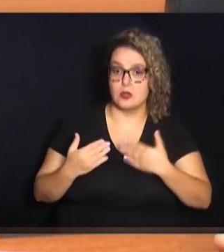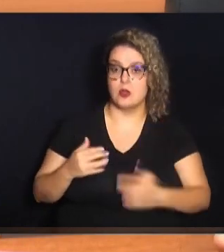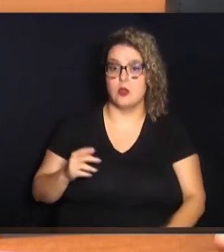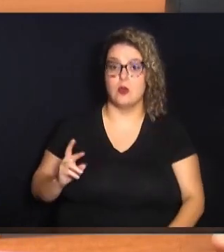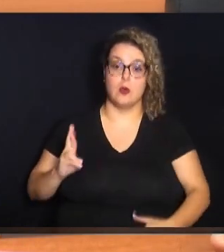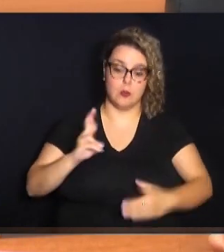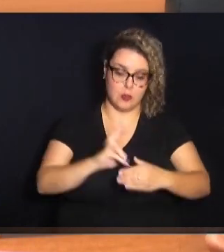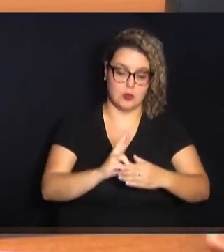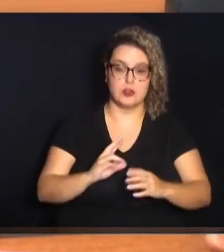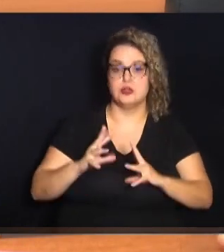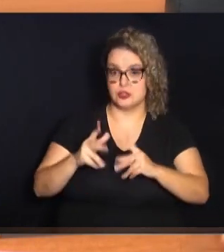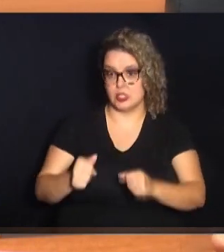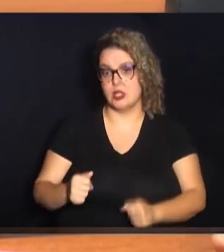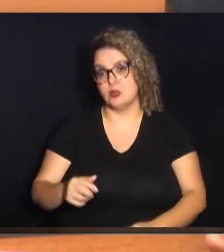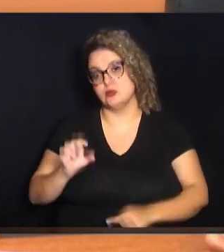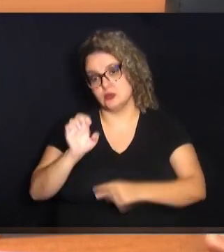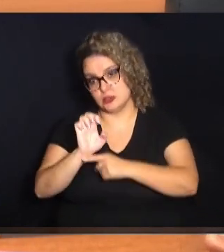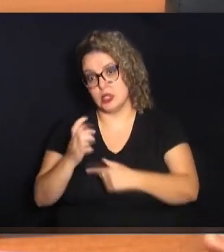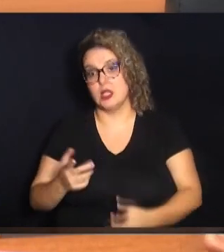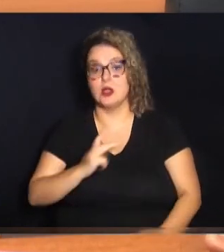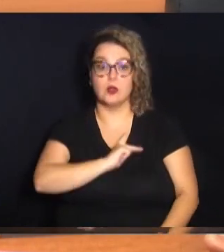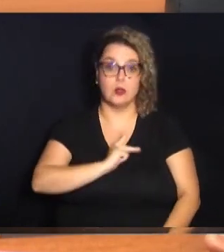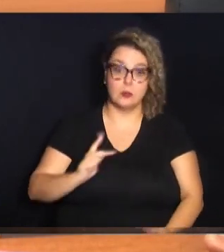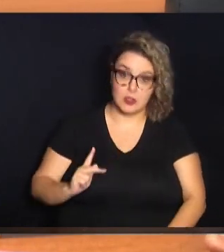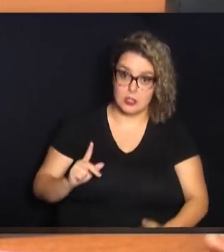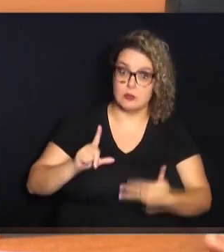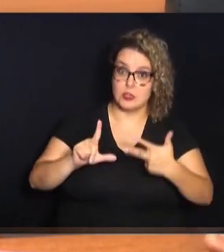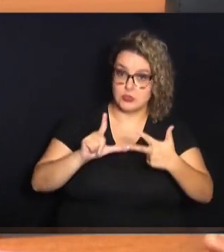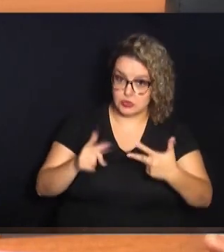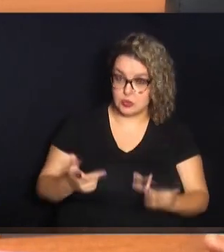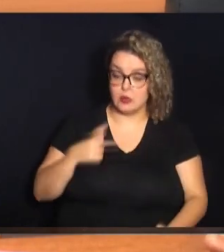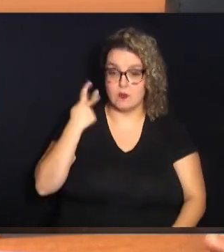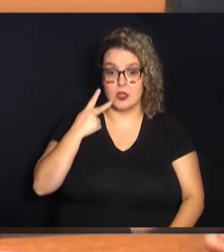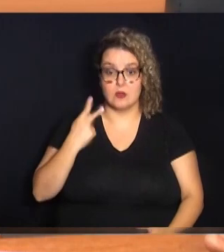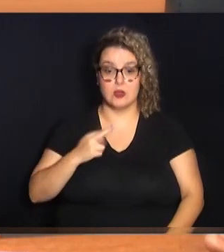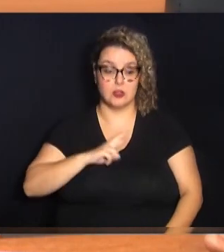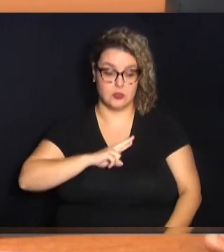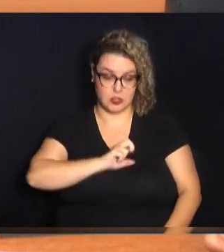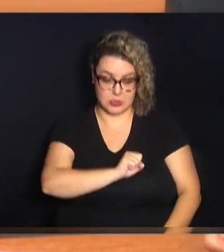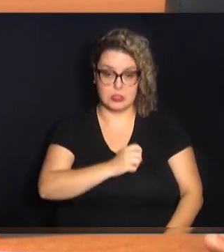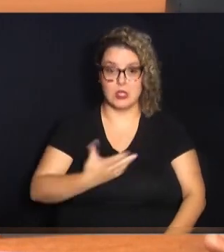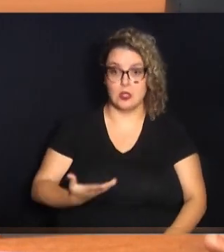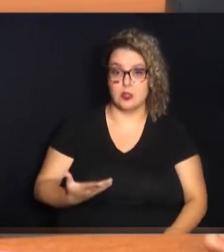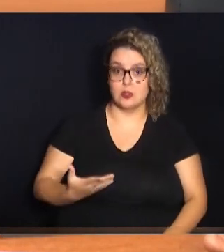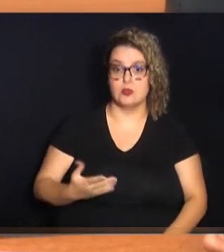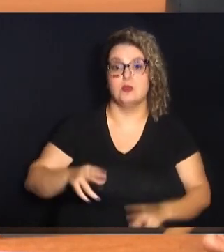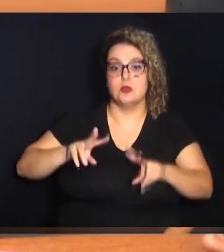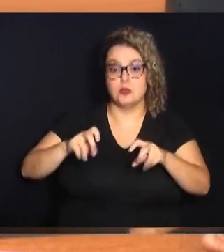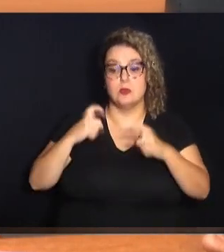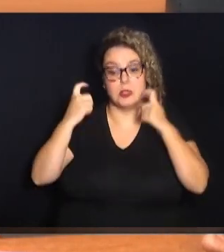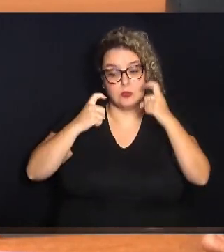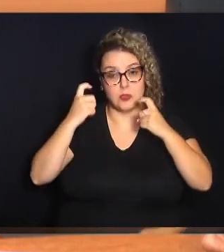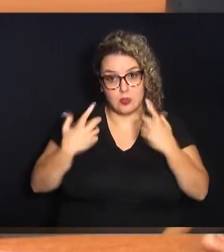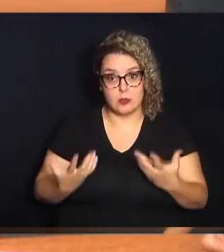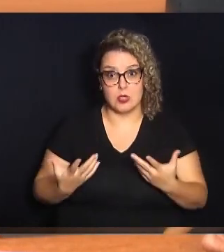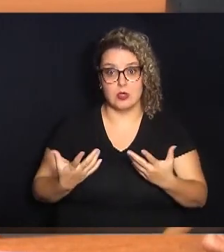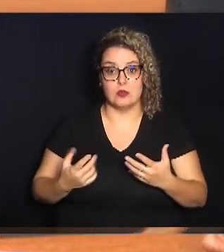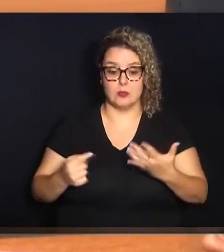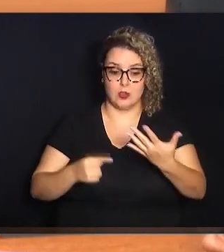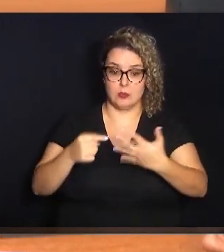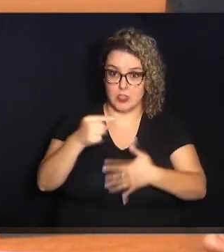conversar com o procurador-geral do Estado e com o presidente do Legislativo Vereador Luiz rocini sobre as